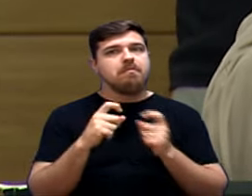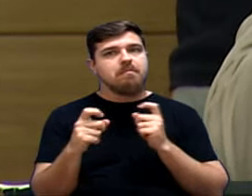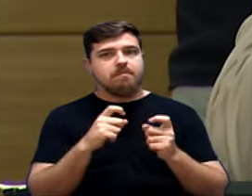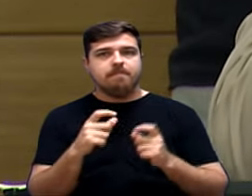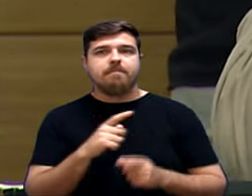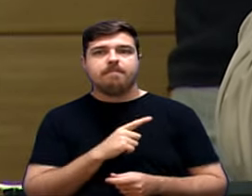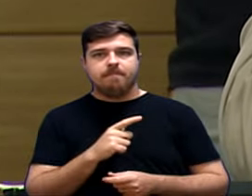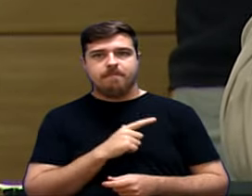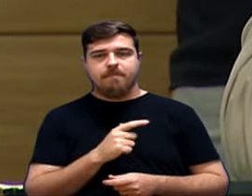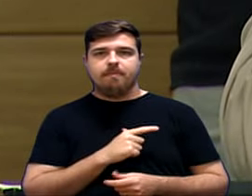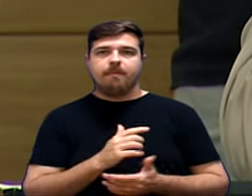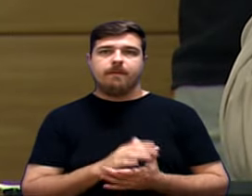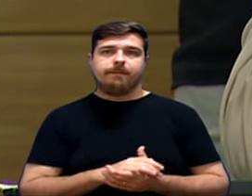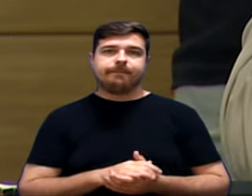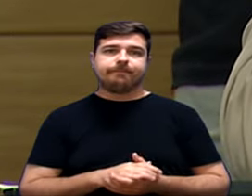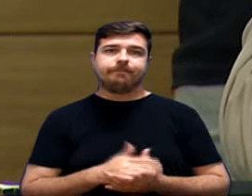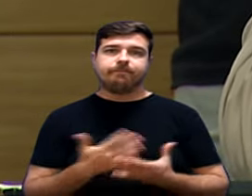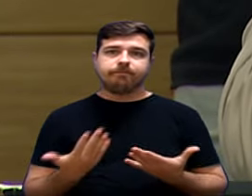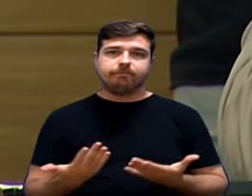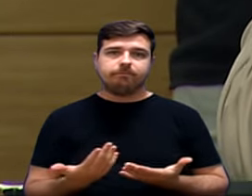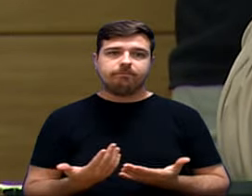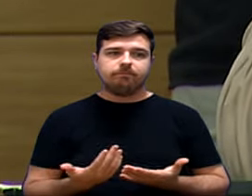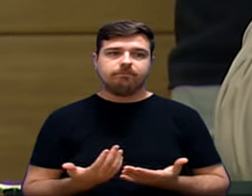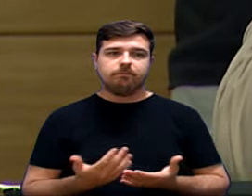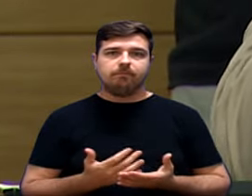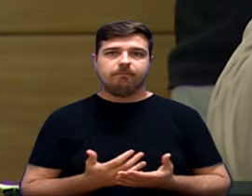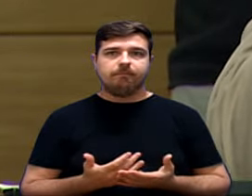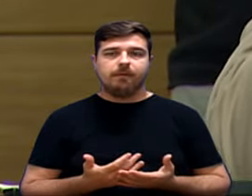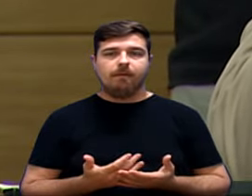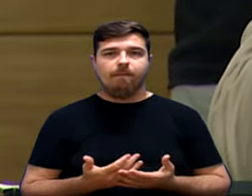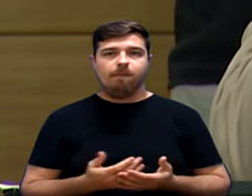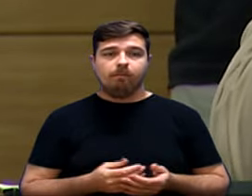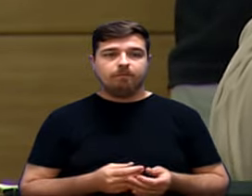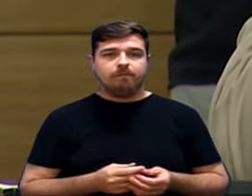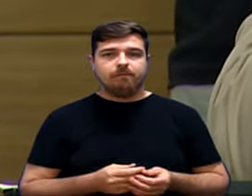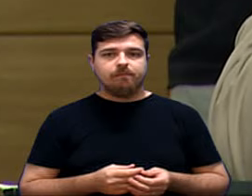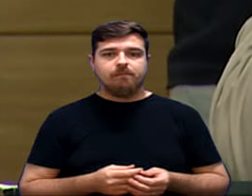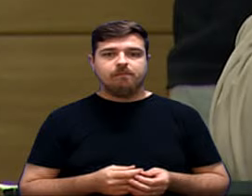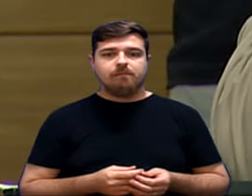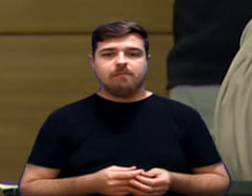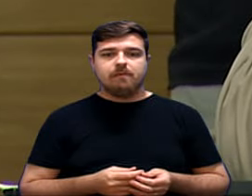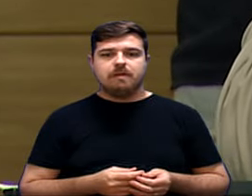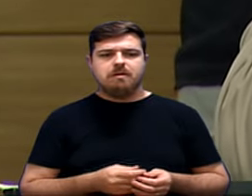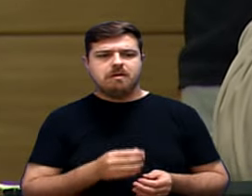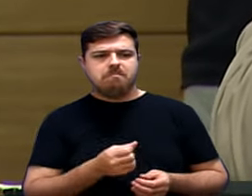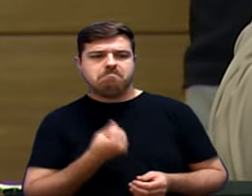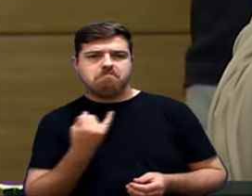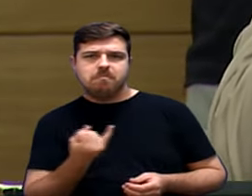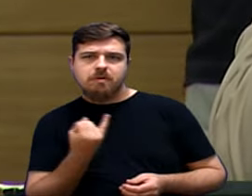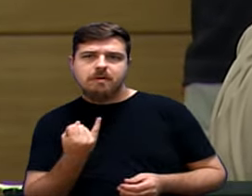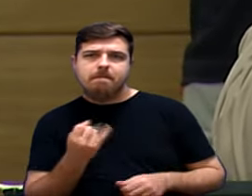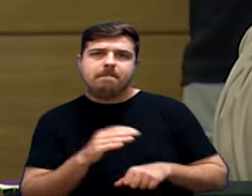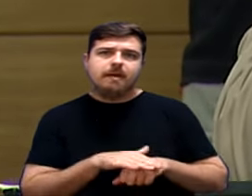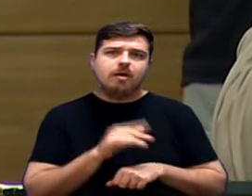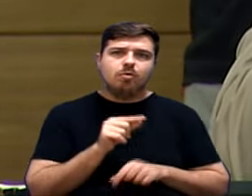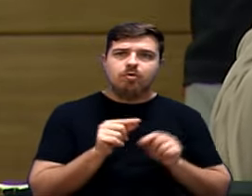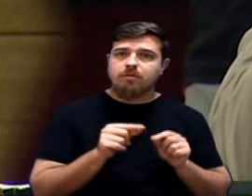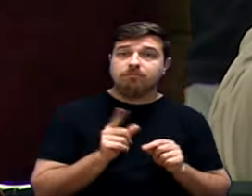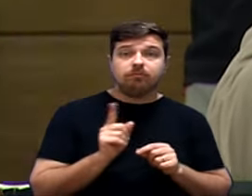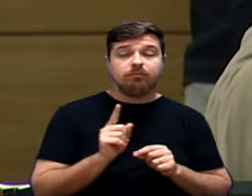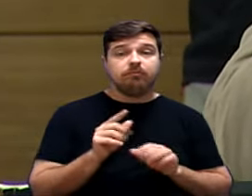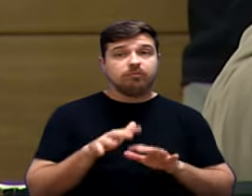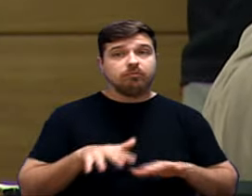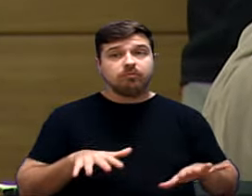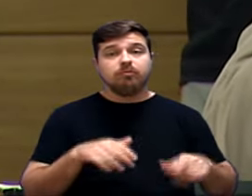então eh não há que se fazer essa O que vale mais eles precisam ser